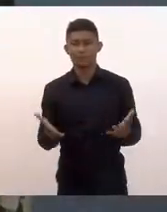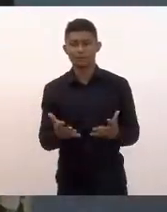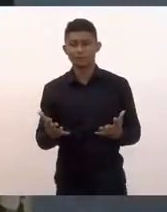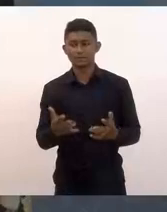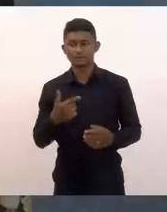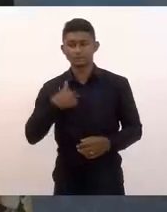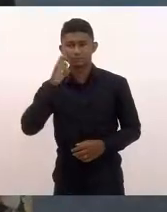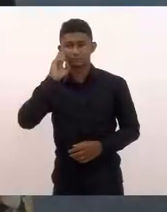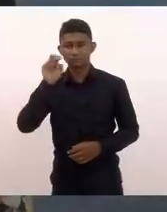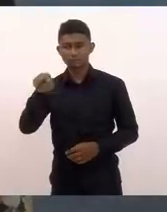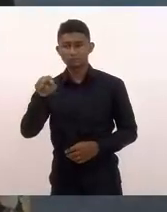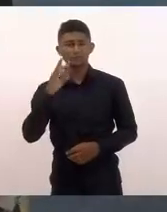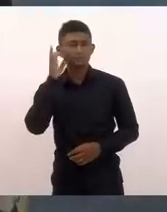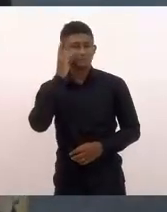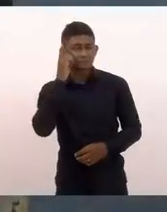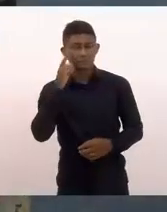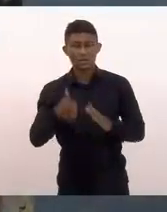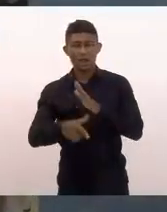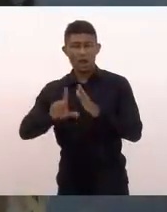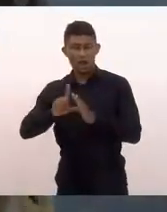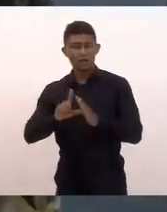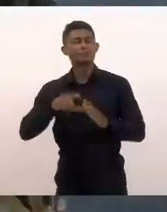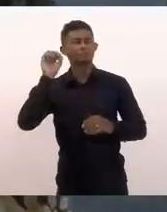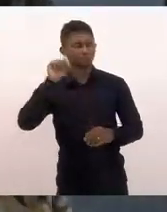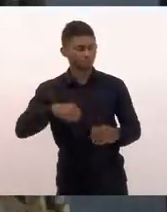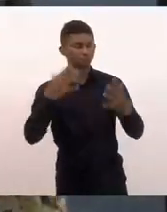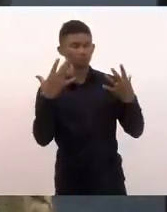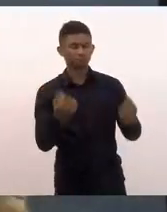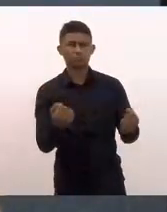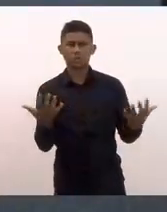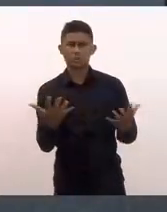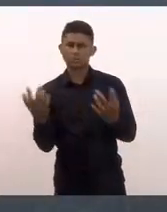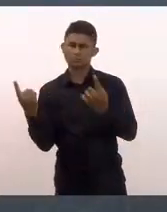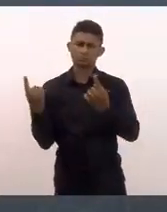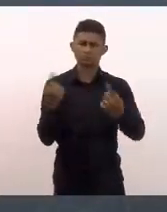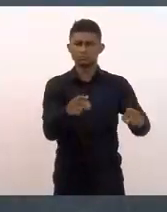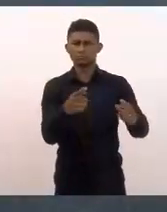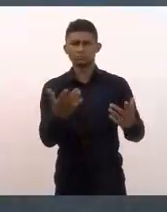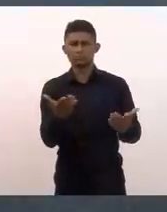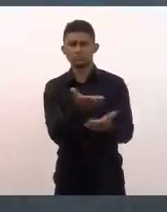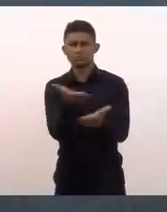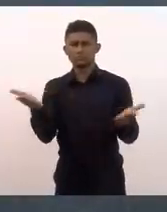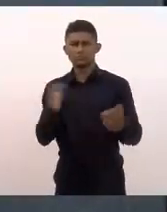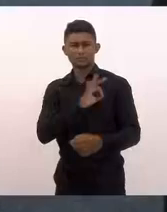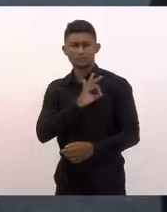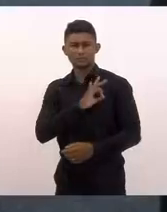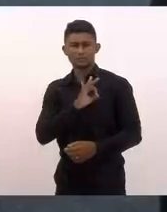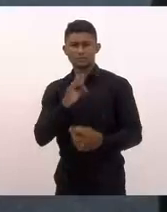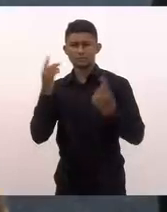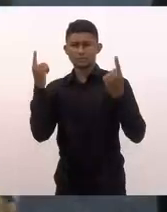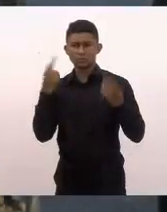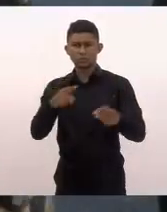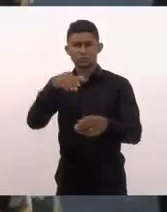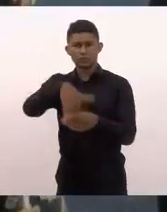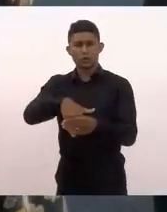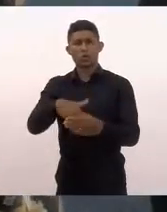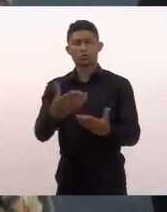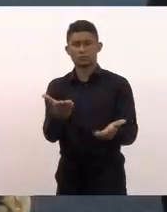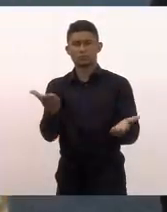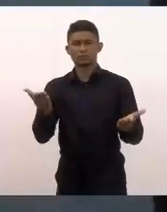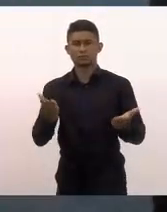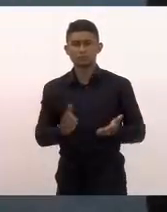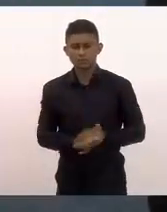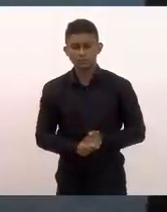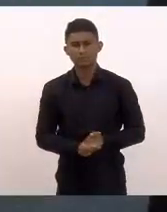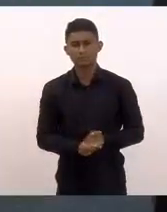vejo deputados que antes eram a favor e hoje votaram contra o policial militar. Votaram contra vocês. Eles votaram